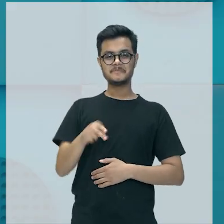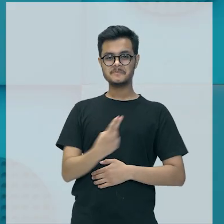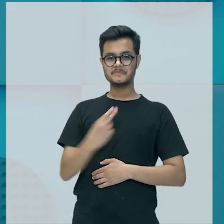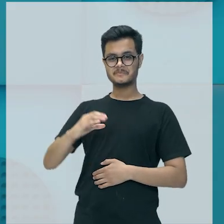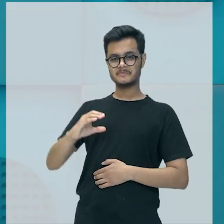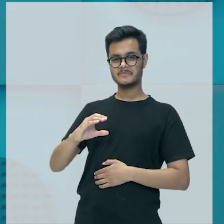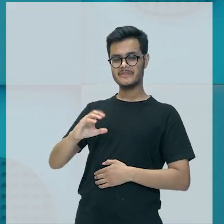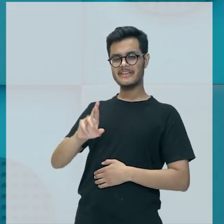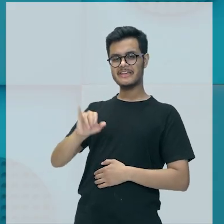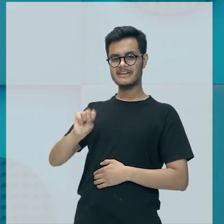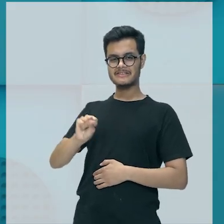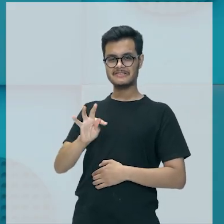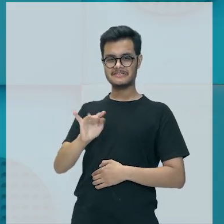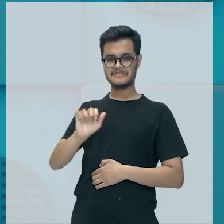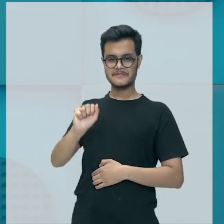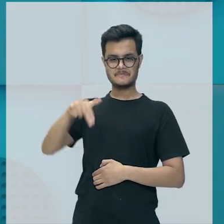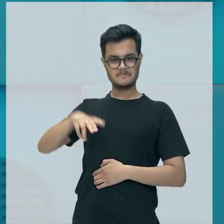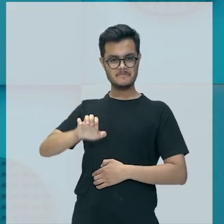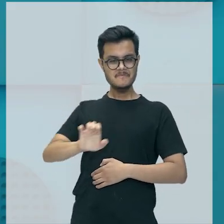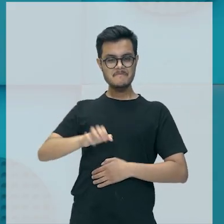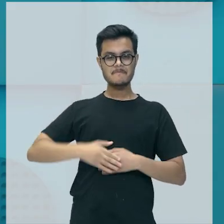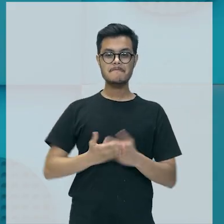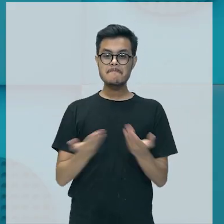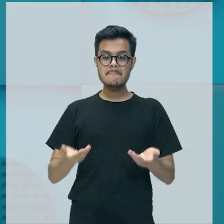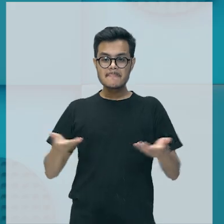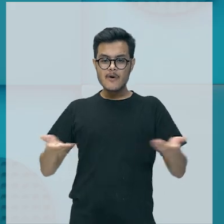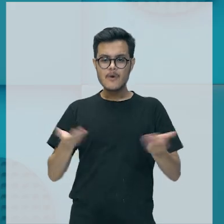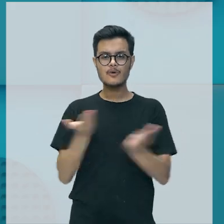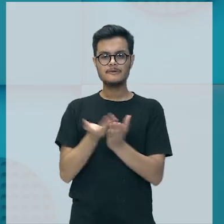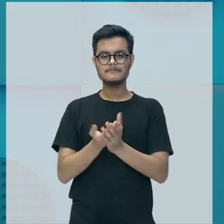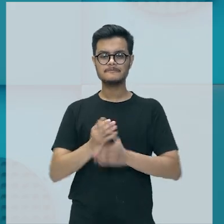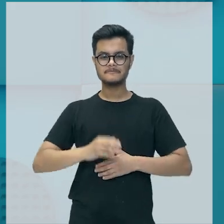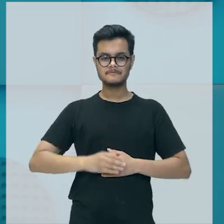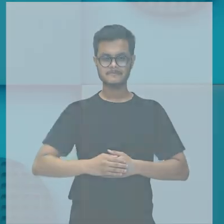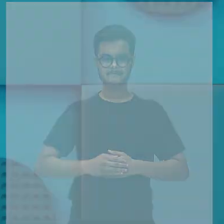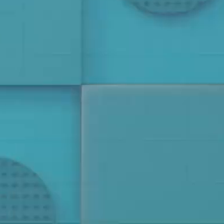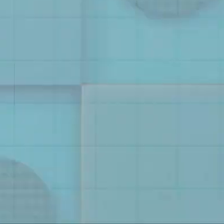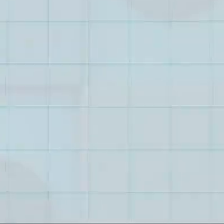professora Cristiane Mourão e vamos conferir a aula?